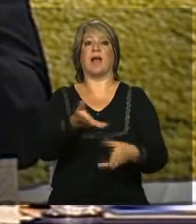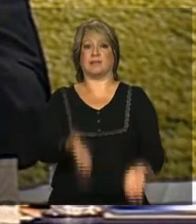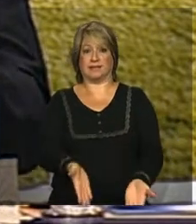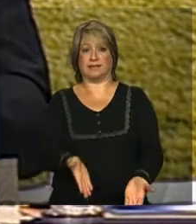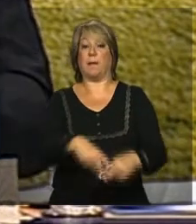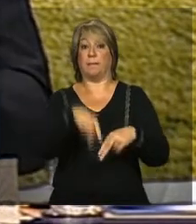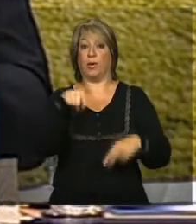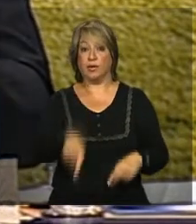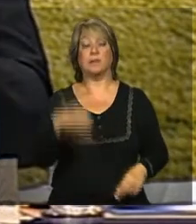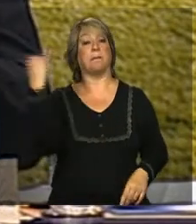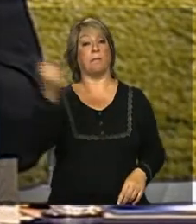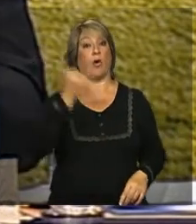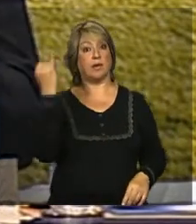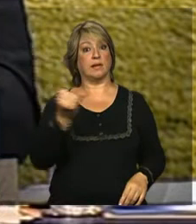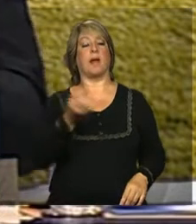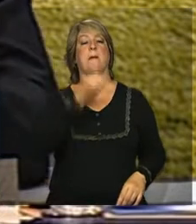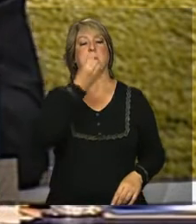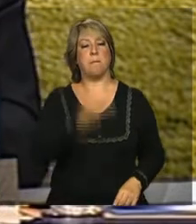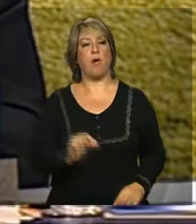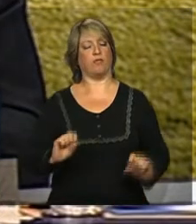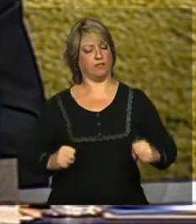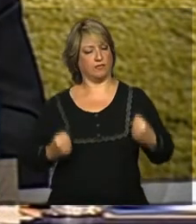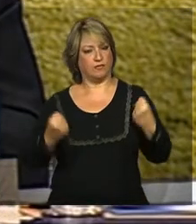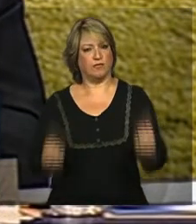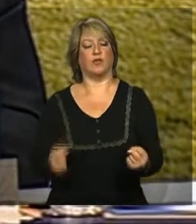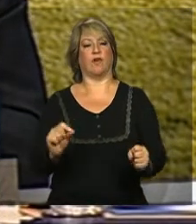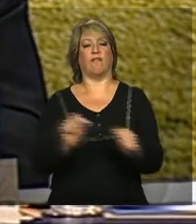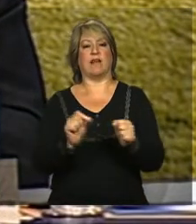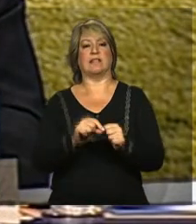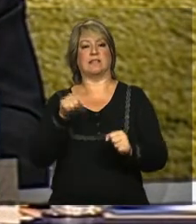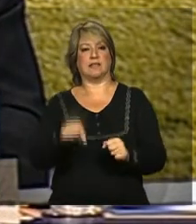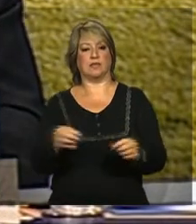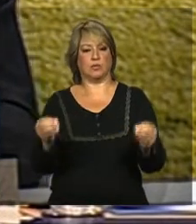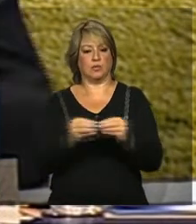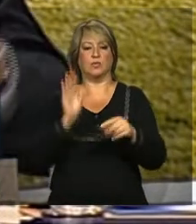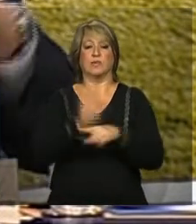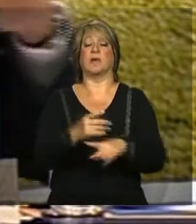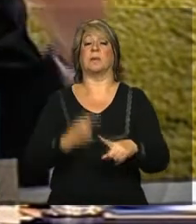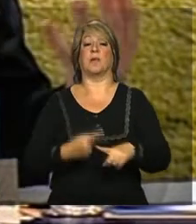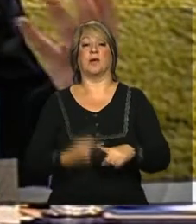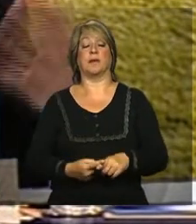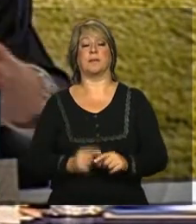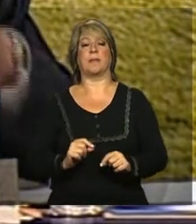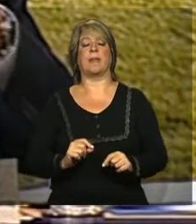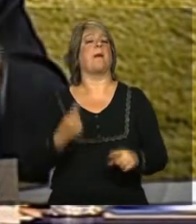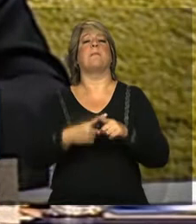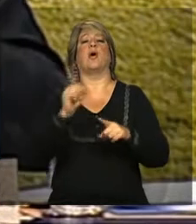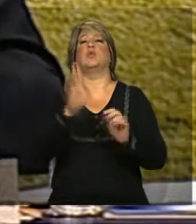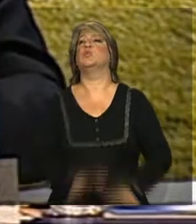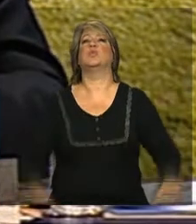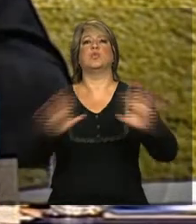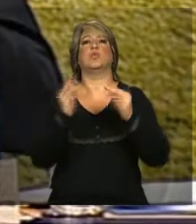é importante e vale a pena fazer um esforço de fazer isso o público que eles não faz para Qualquer público